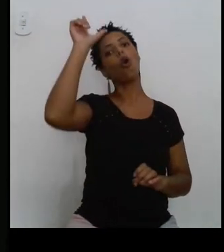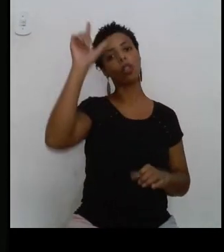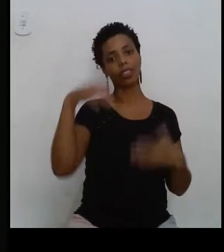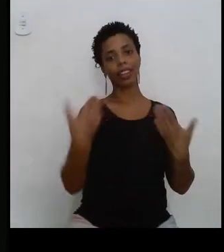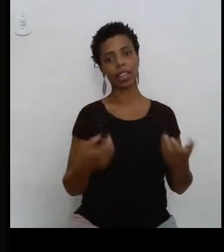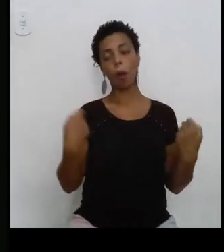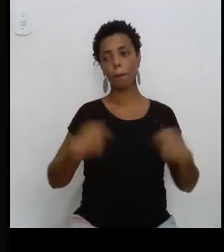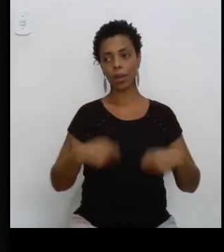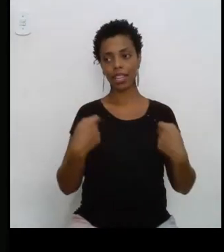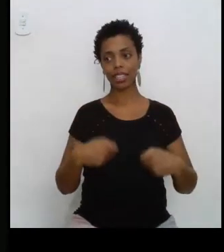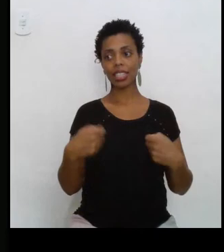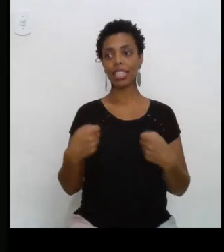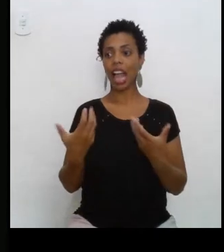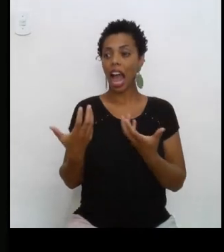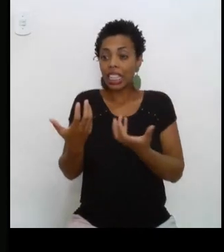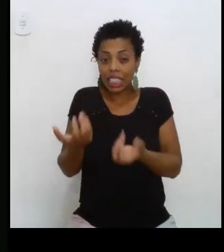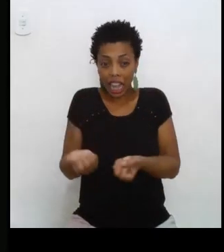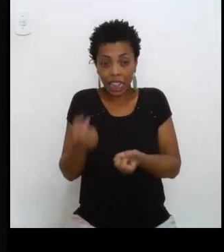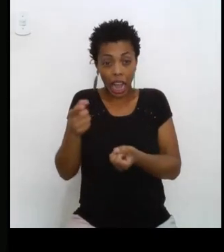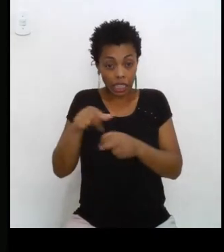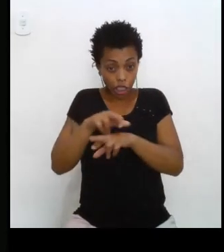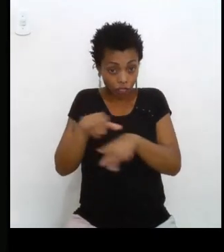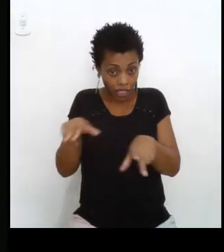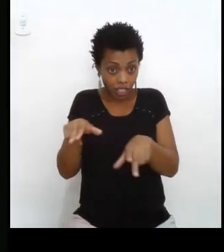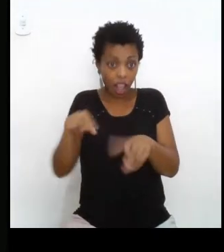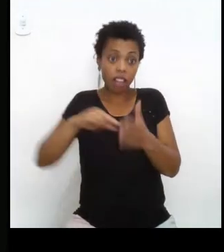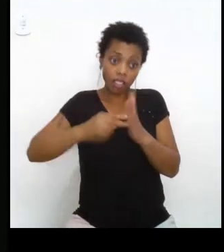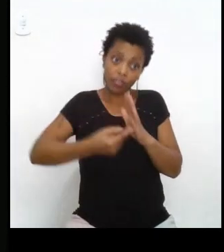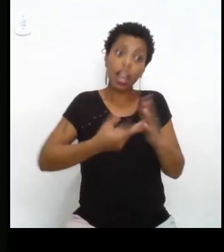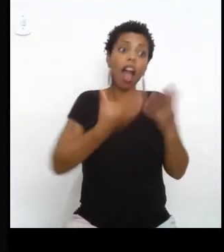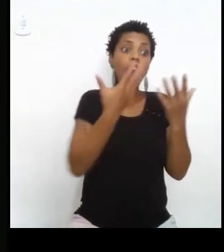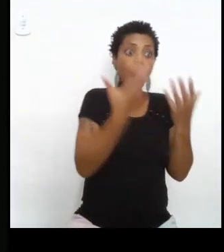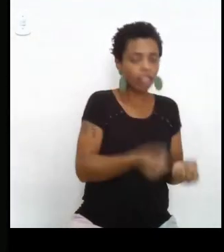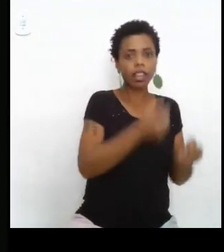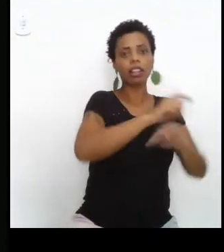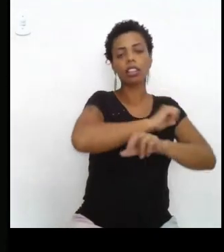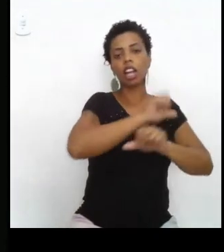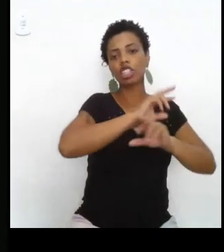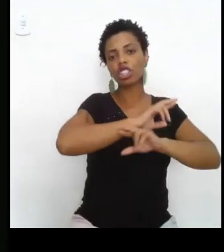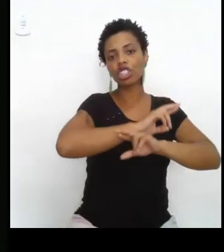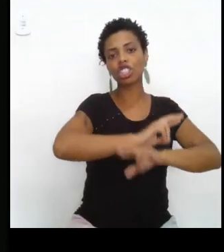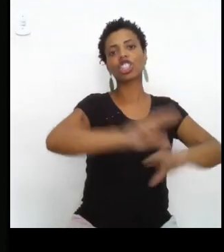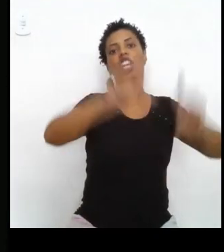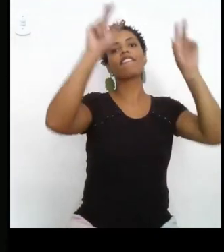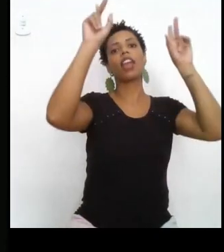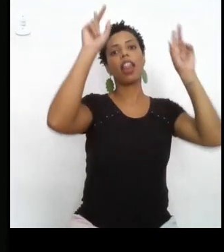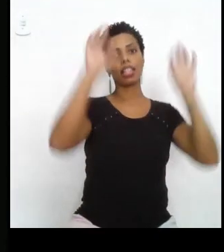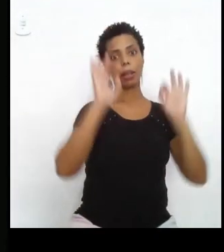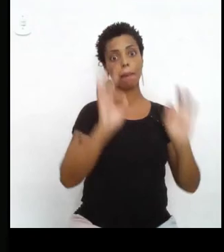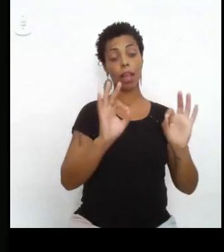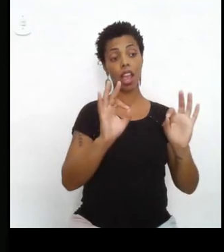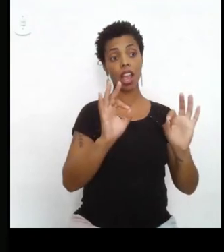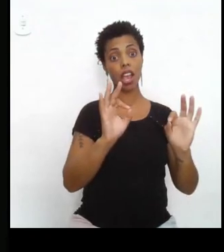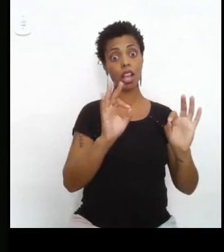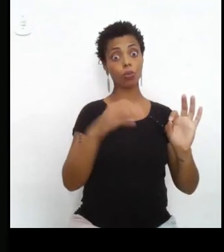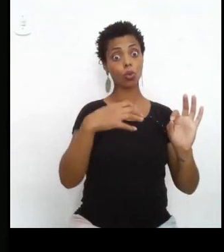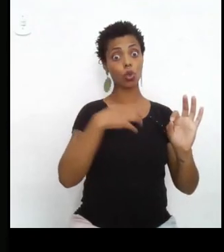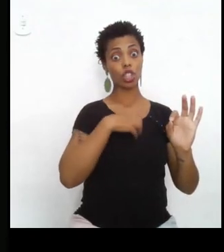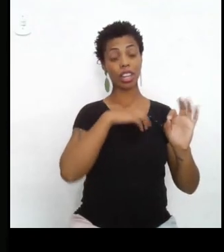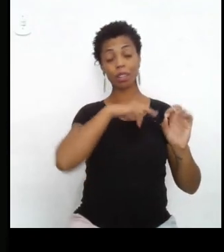essa essa diversidade é acolher esta radicalidade EA colheita radicalidade é tá disposta ser